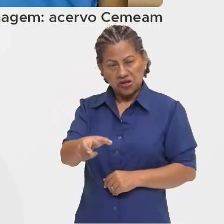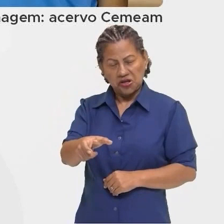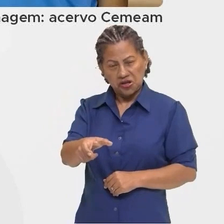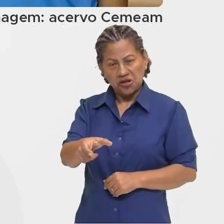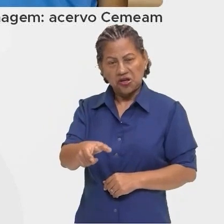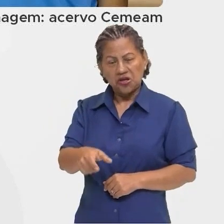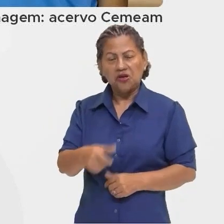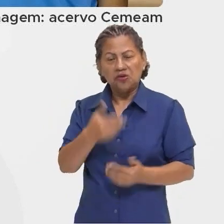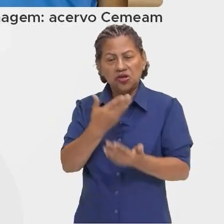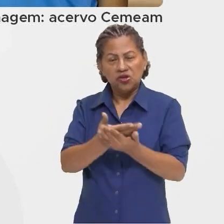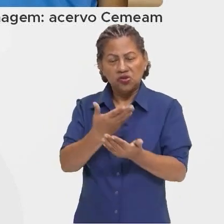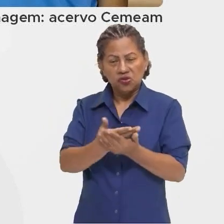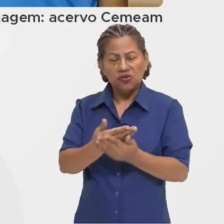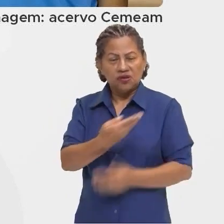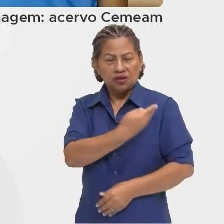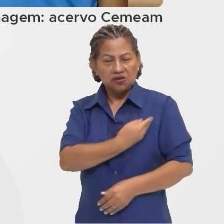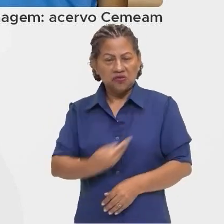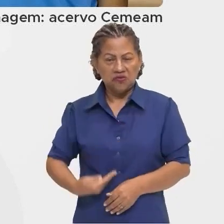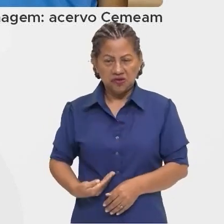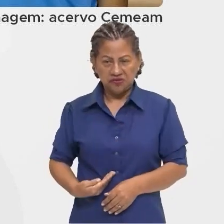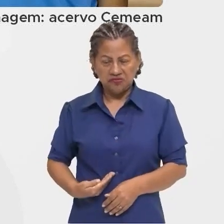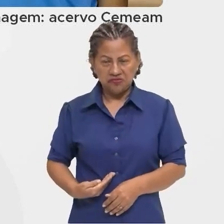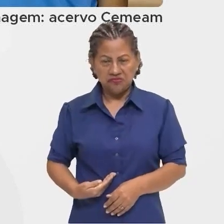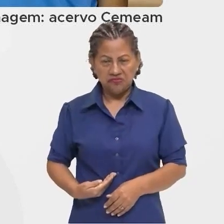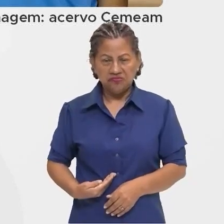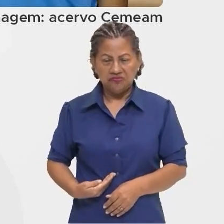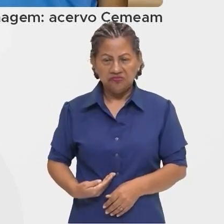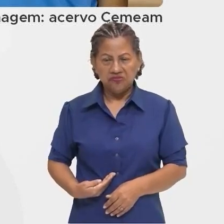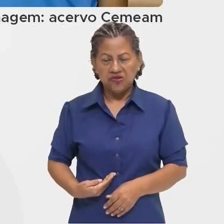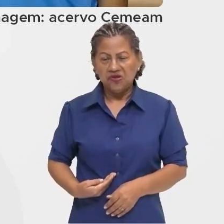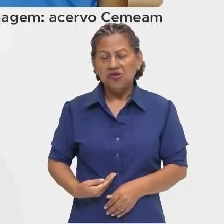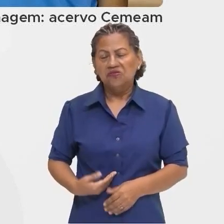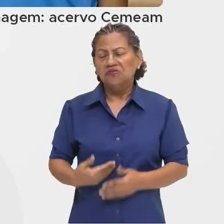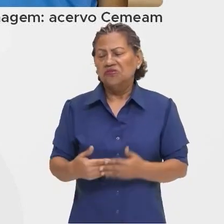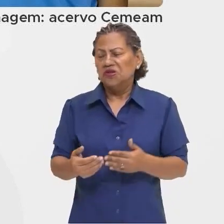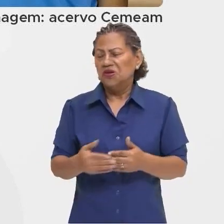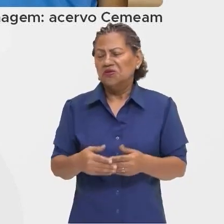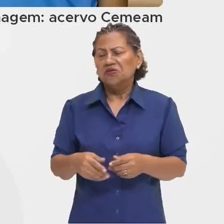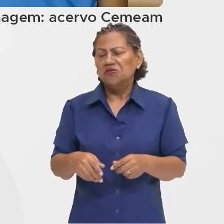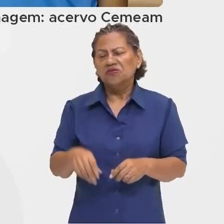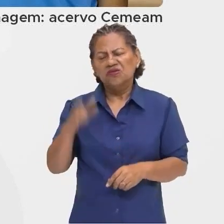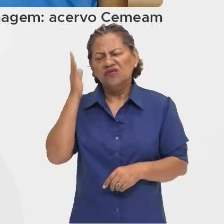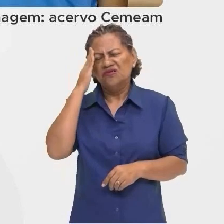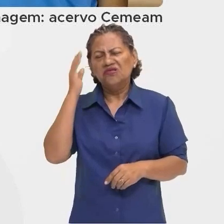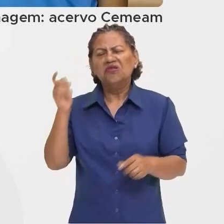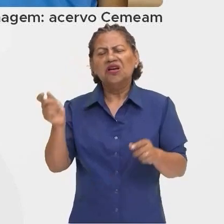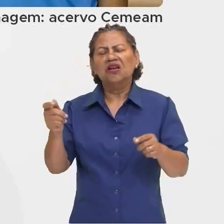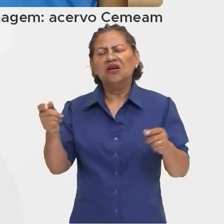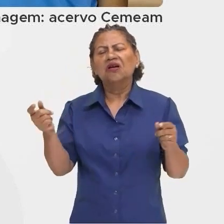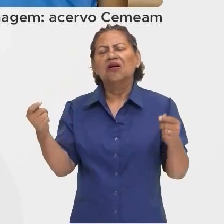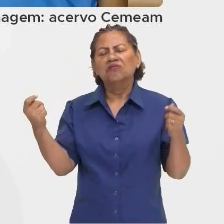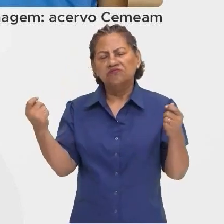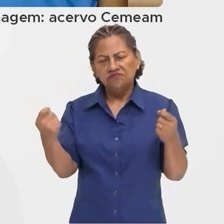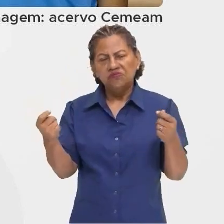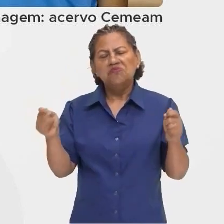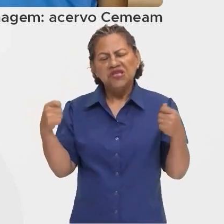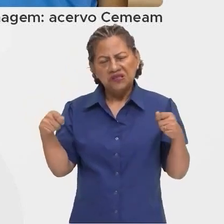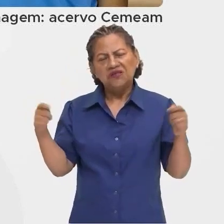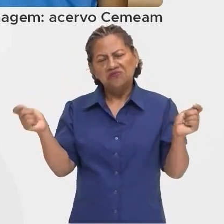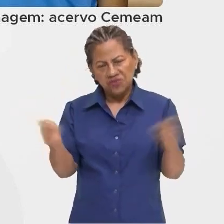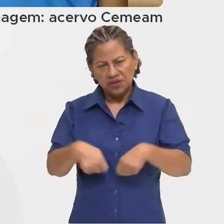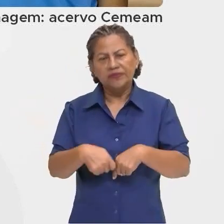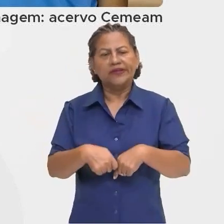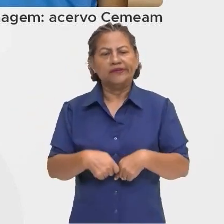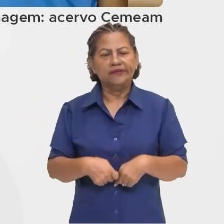escola pública e jamais me senti menos capaz por isso. Aos 16 anos, consegui aprovação para cursar